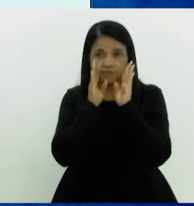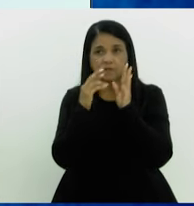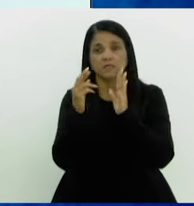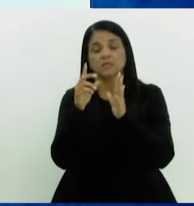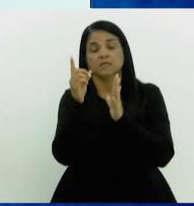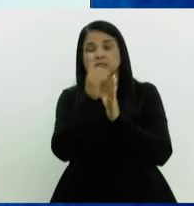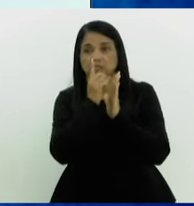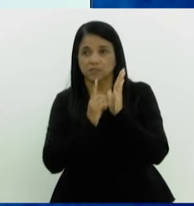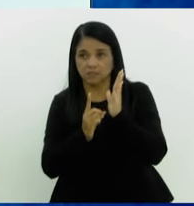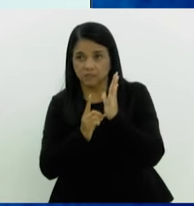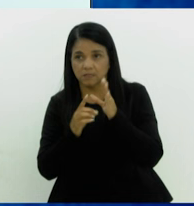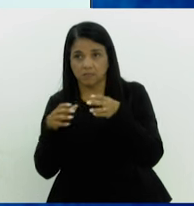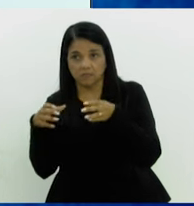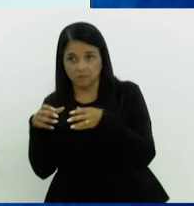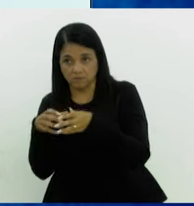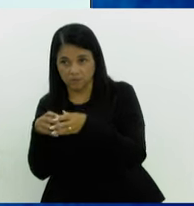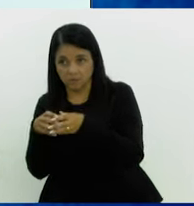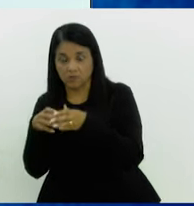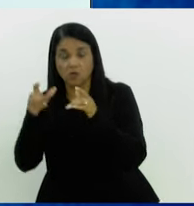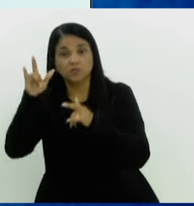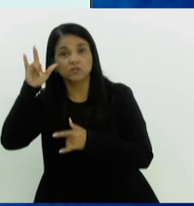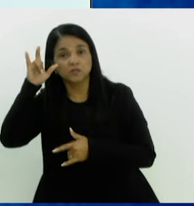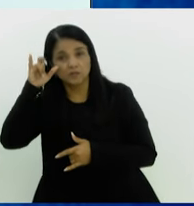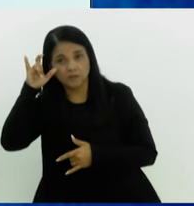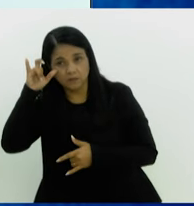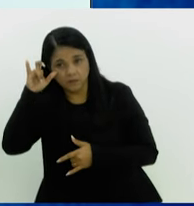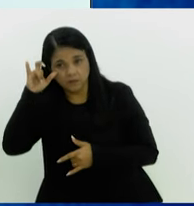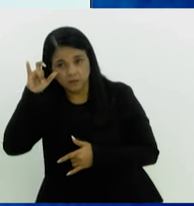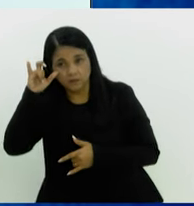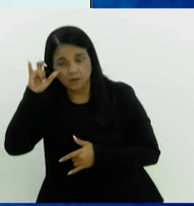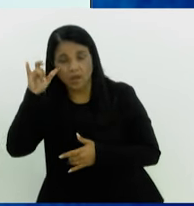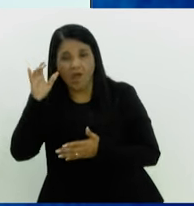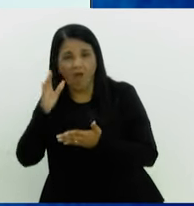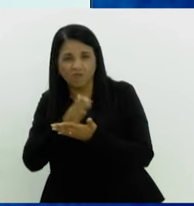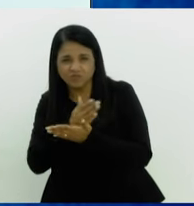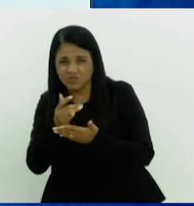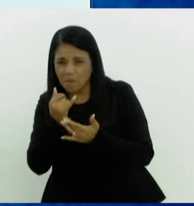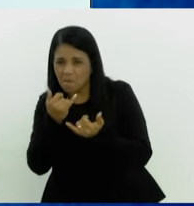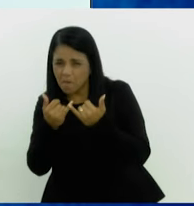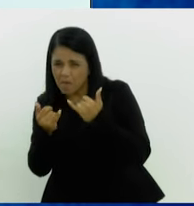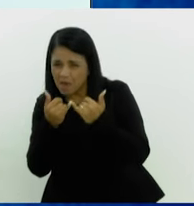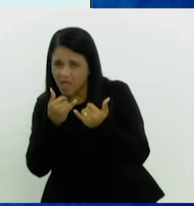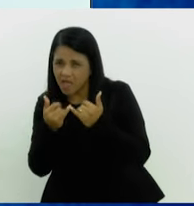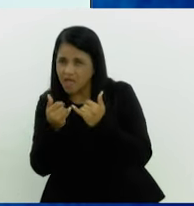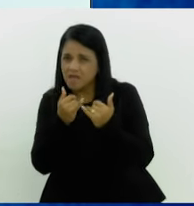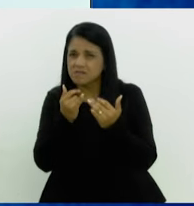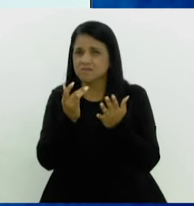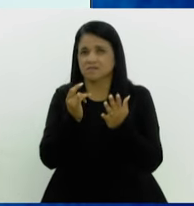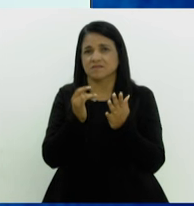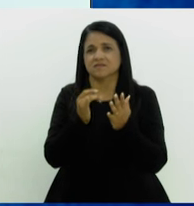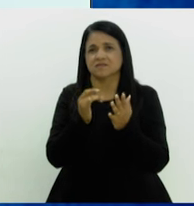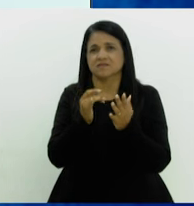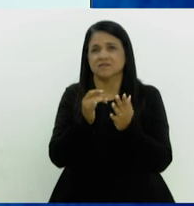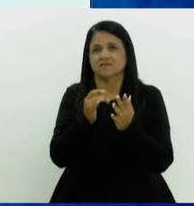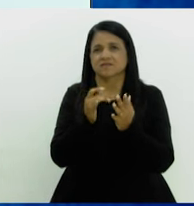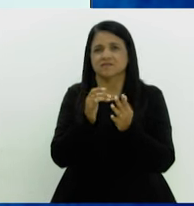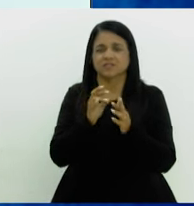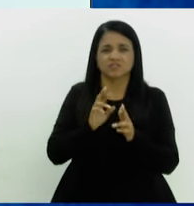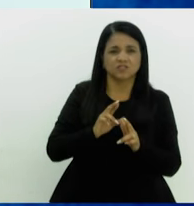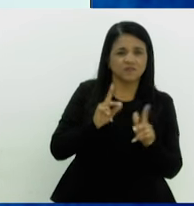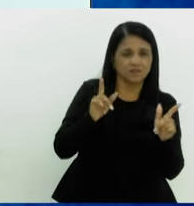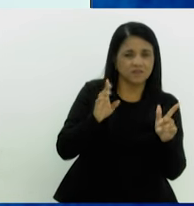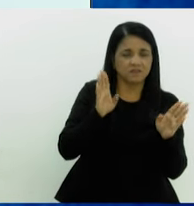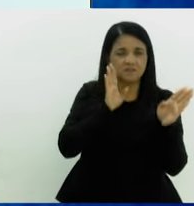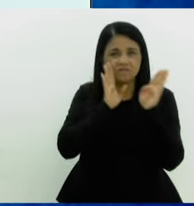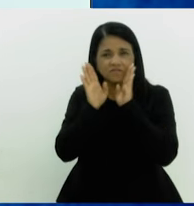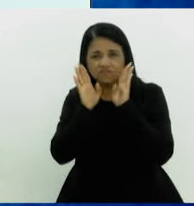comunidade se refere ao Instagram Muitas das coisas são parecidas e conversam Eu acredito que a grande diferença entre Facebook e